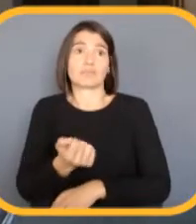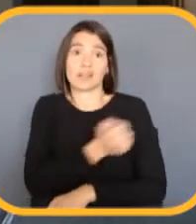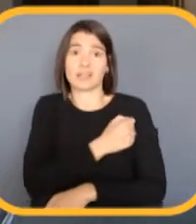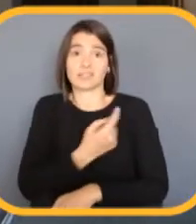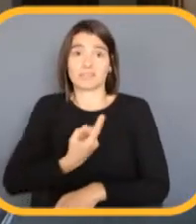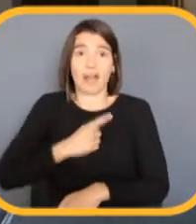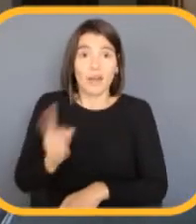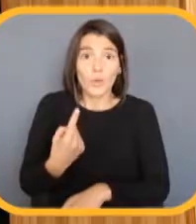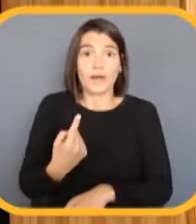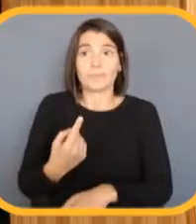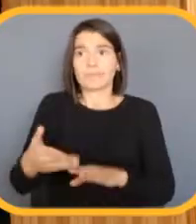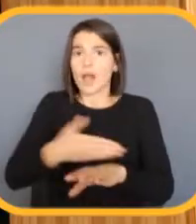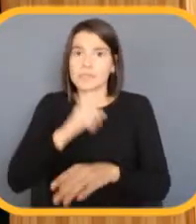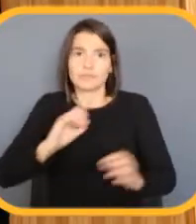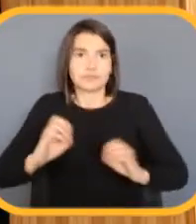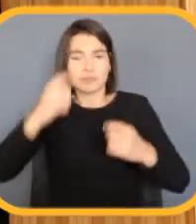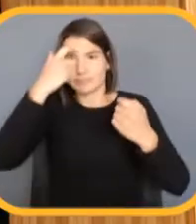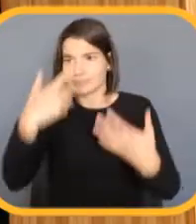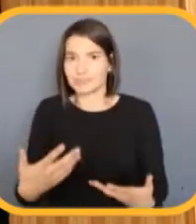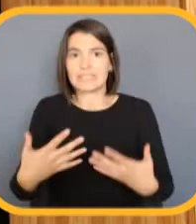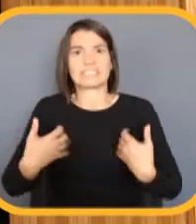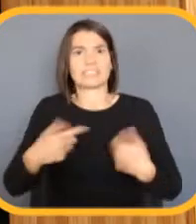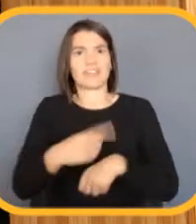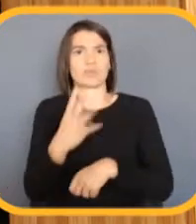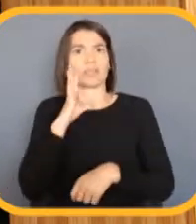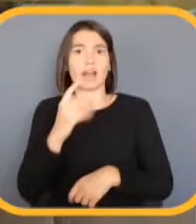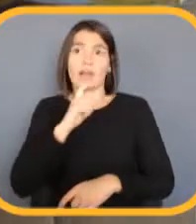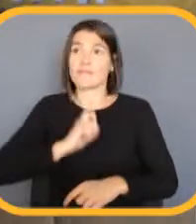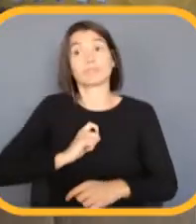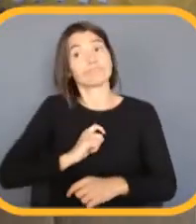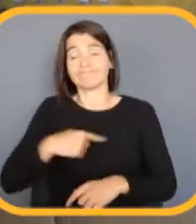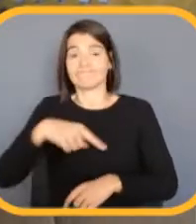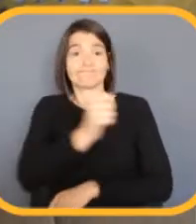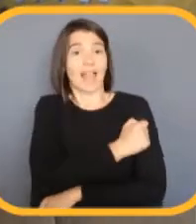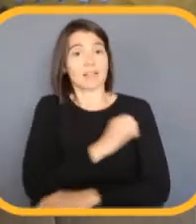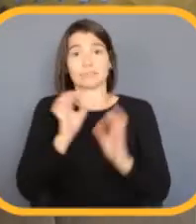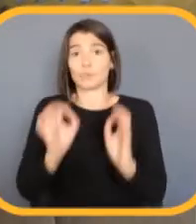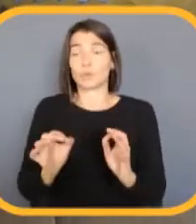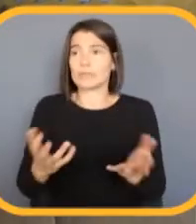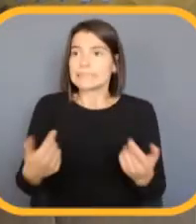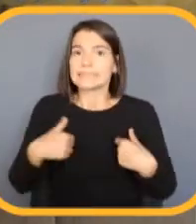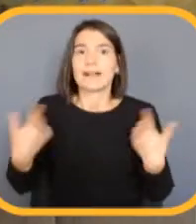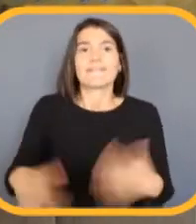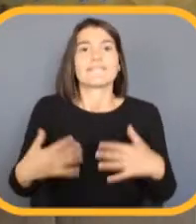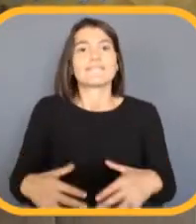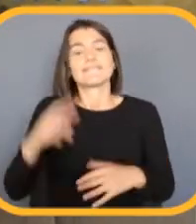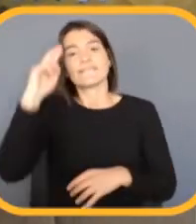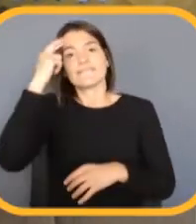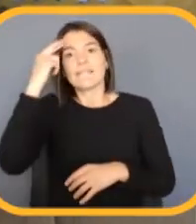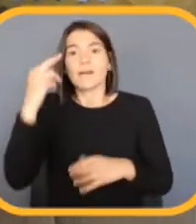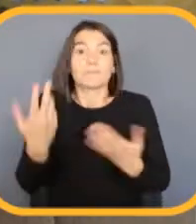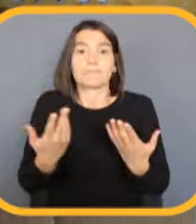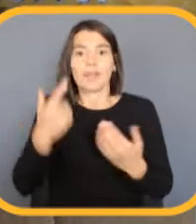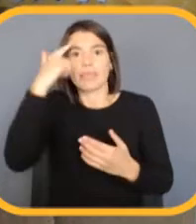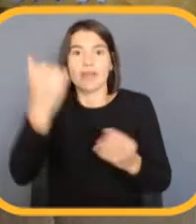meio. O confinamento em março de 2020 atirou-nos para casa sem aviso prévio. Numa sexta-feira às 4 da tarde foi-nos dito que já não regressávamos e